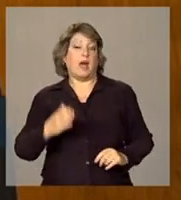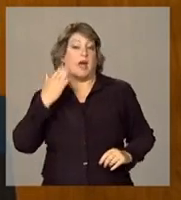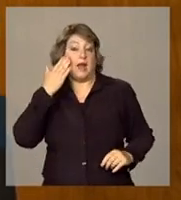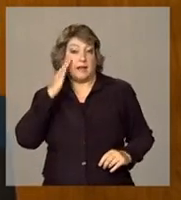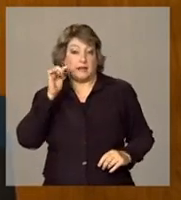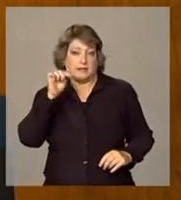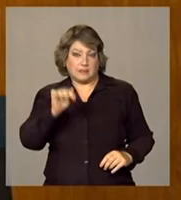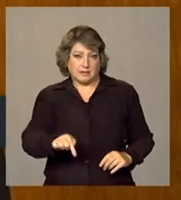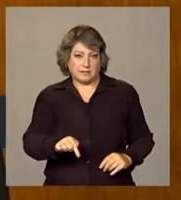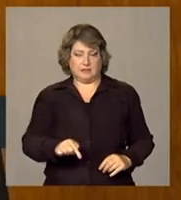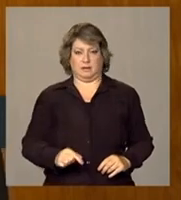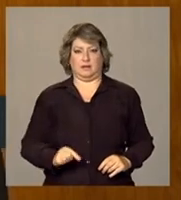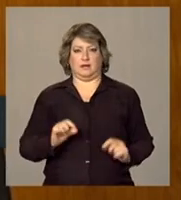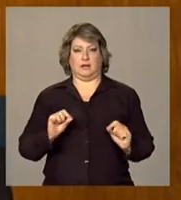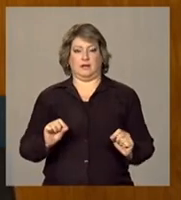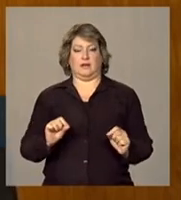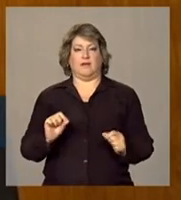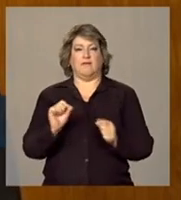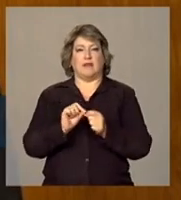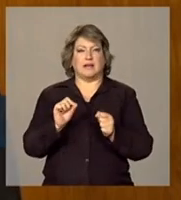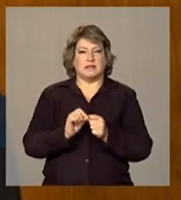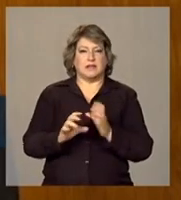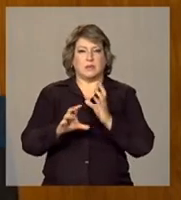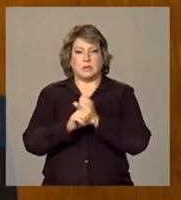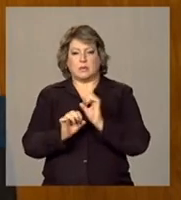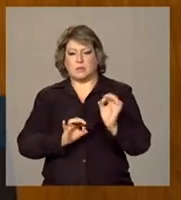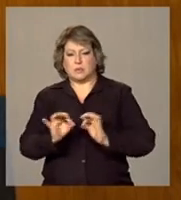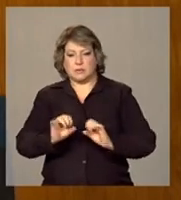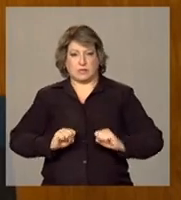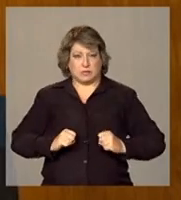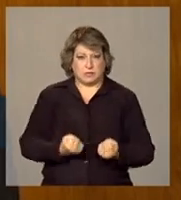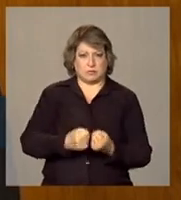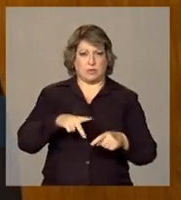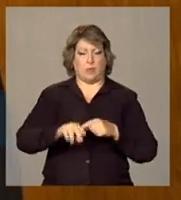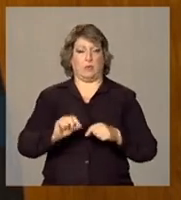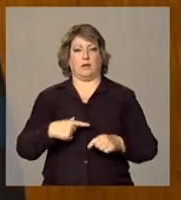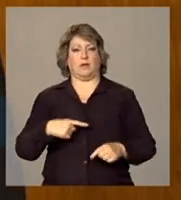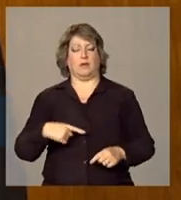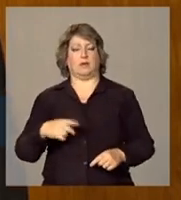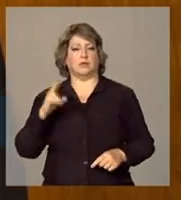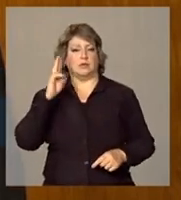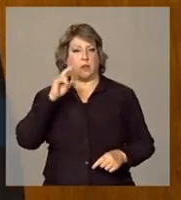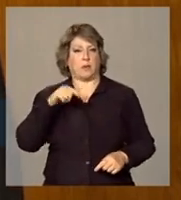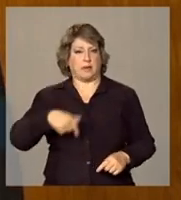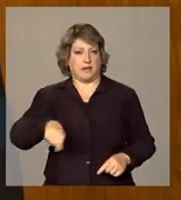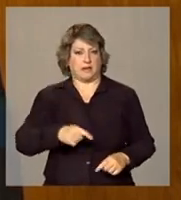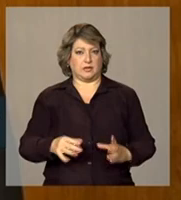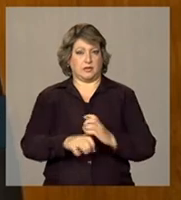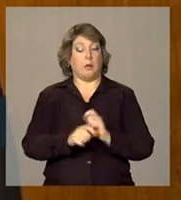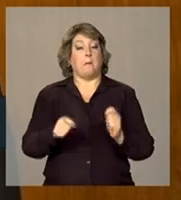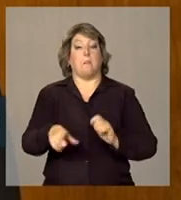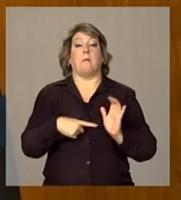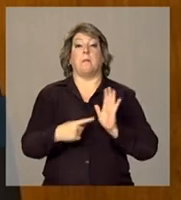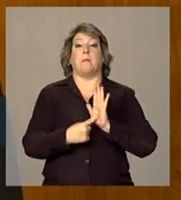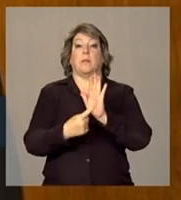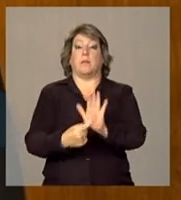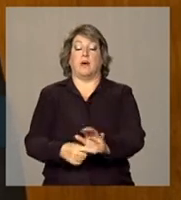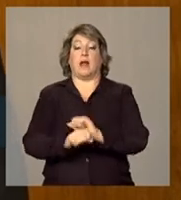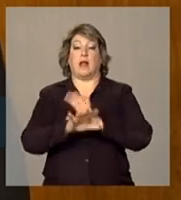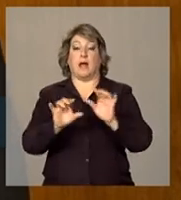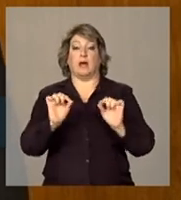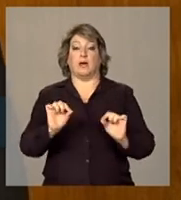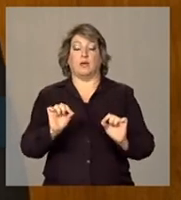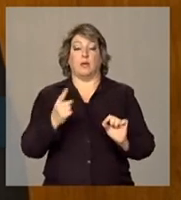dele você continue se a tão menos que os 50 e 55 bilhões dos dois últimos anos poderia ser uma sinalização Clara